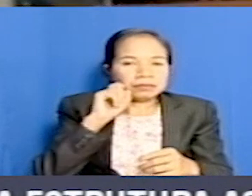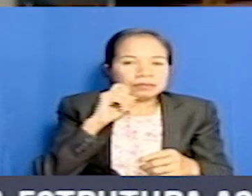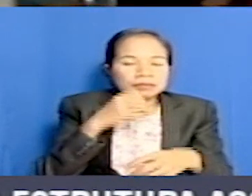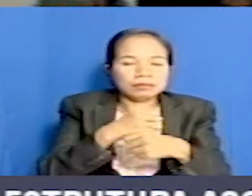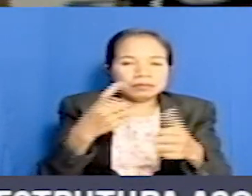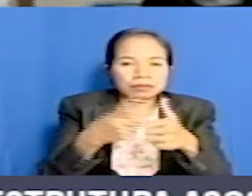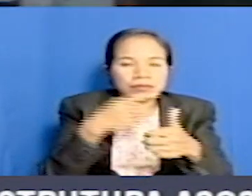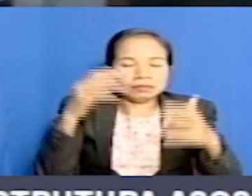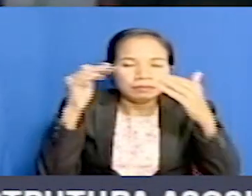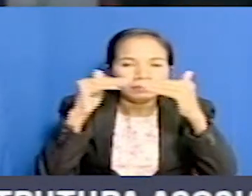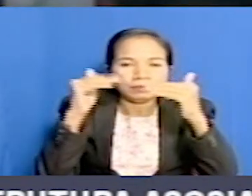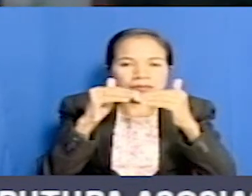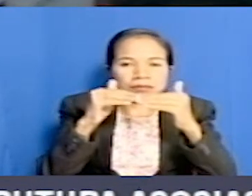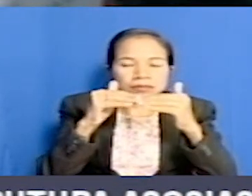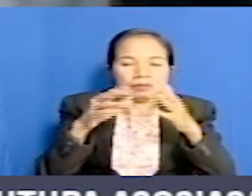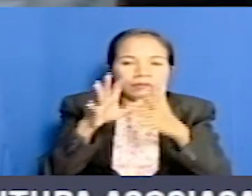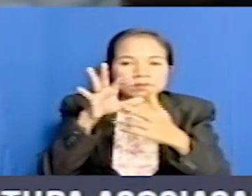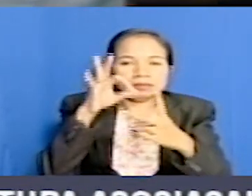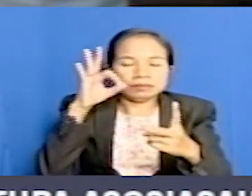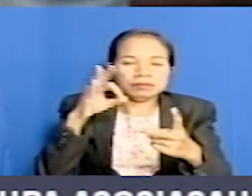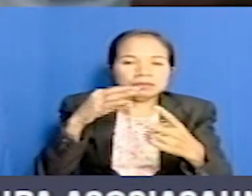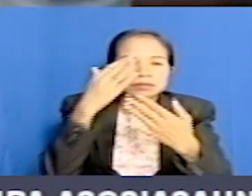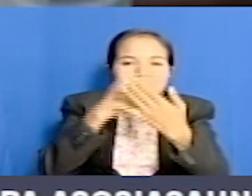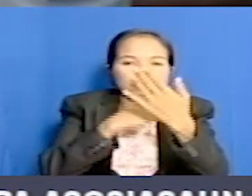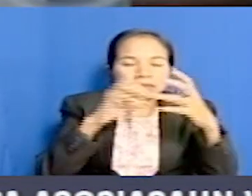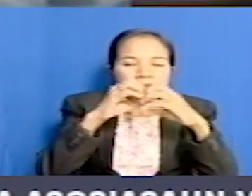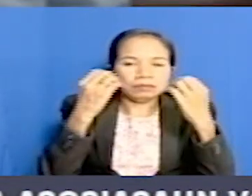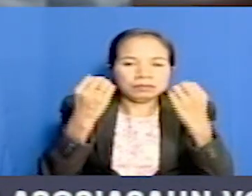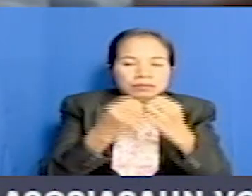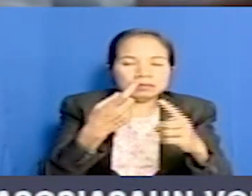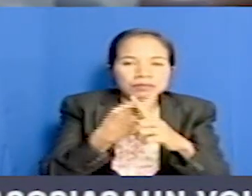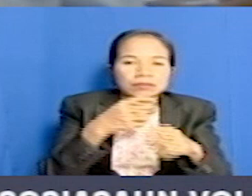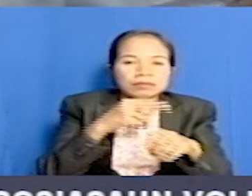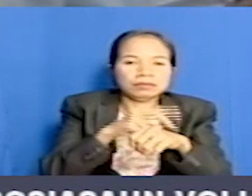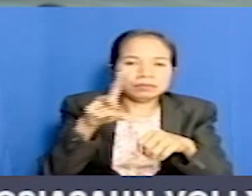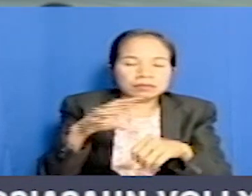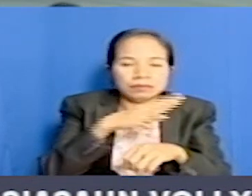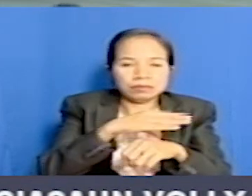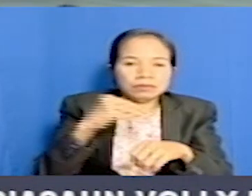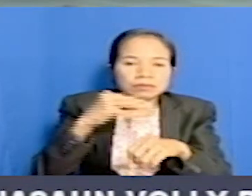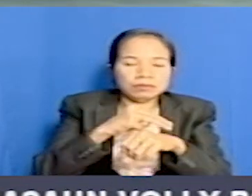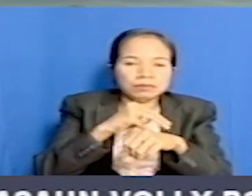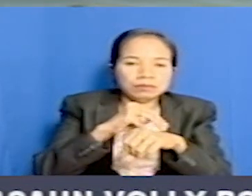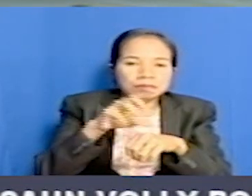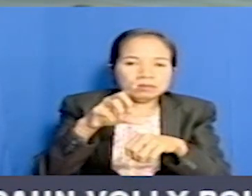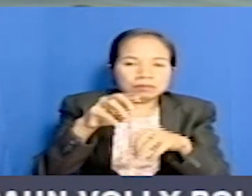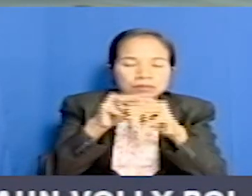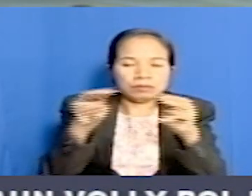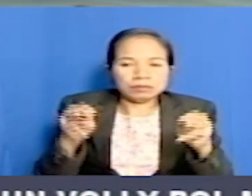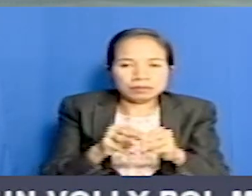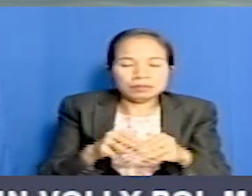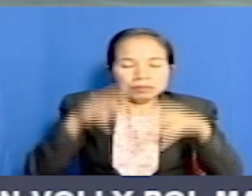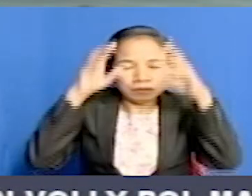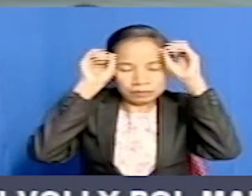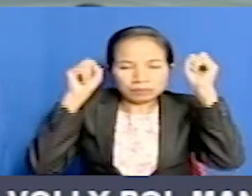halau primeira conferência, onde hili estrutura organização, justi nível nacional no municípios. Presidente